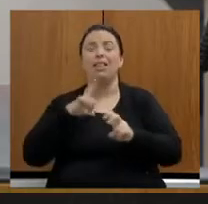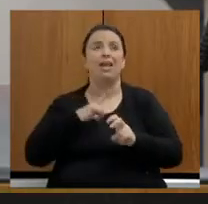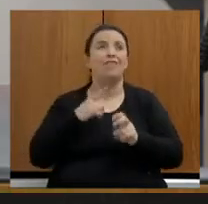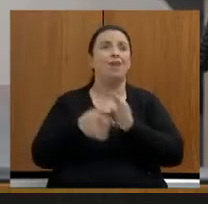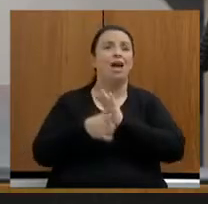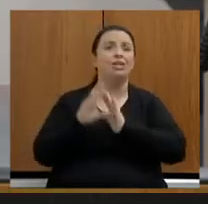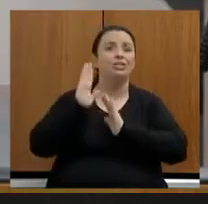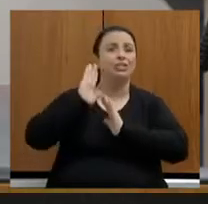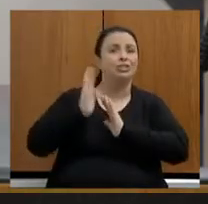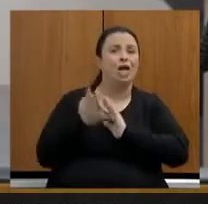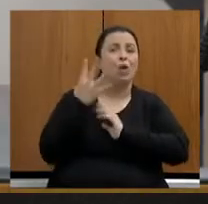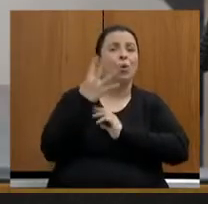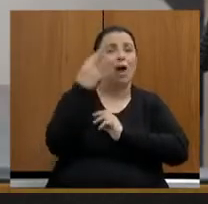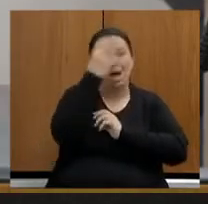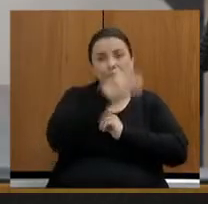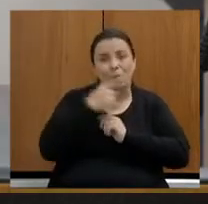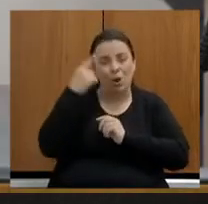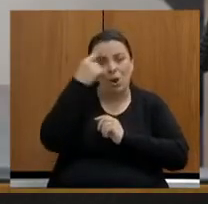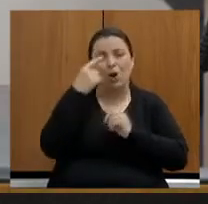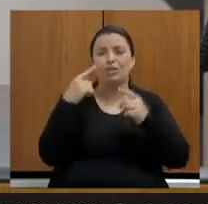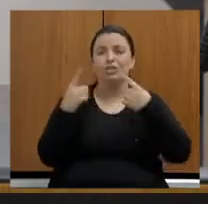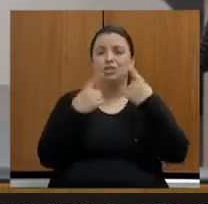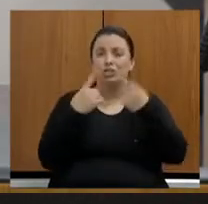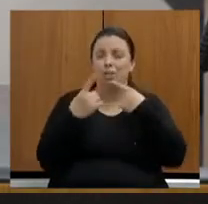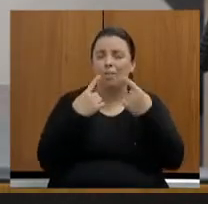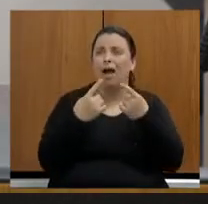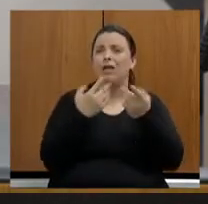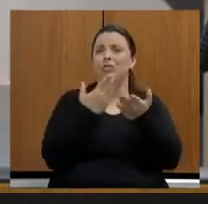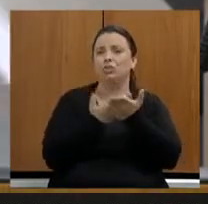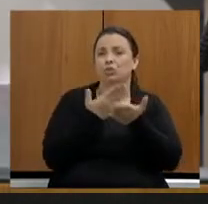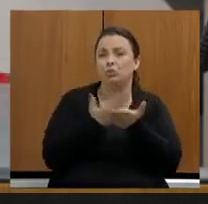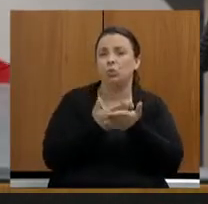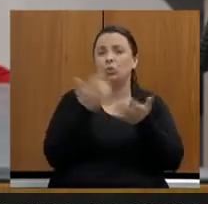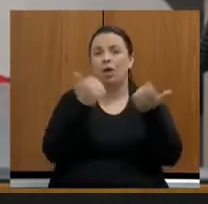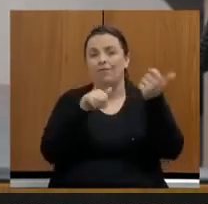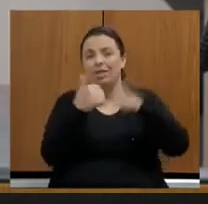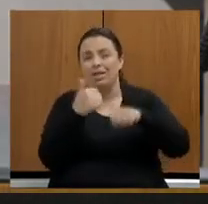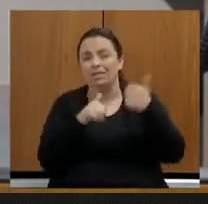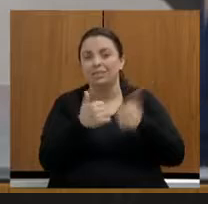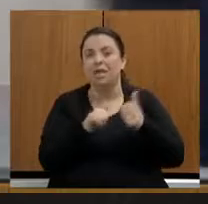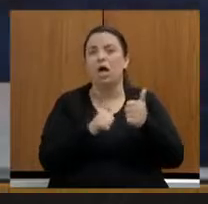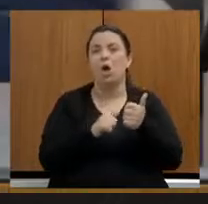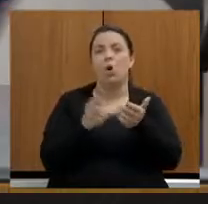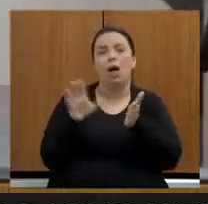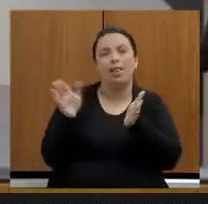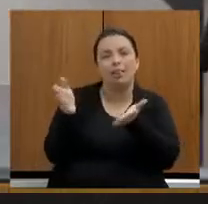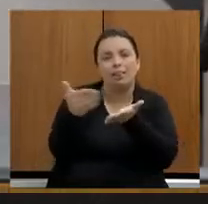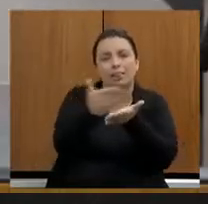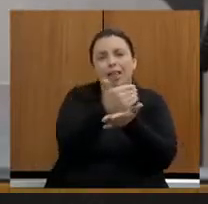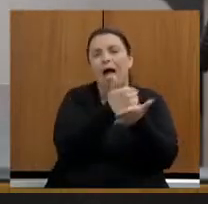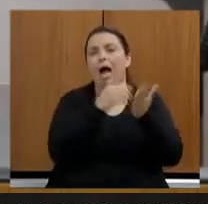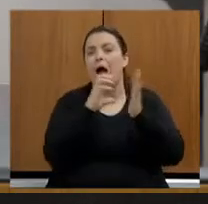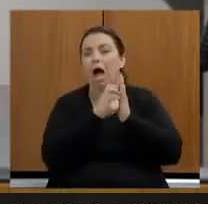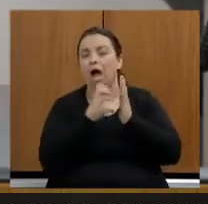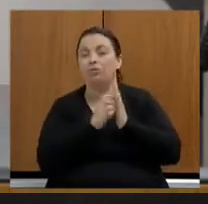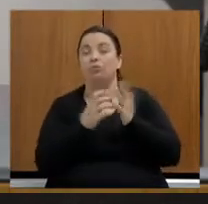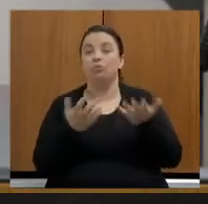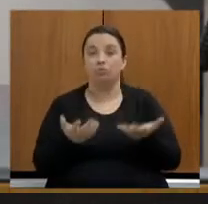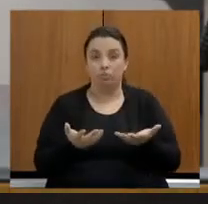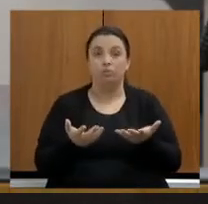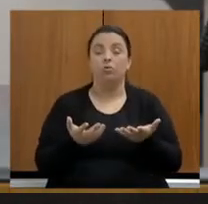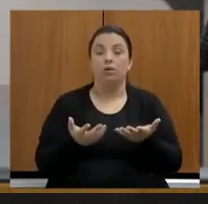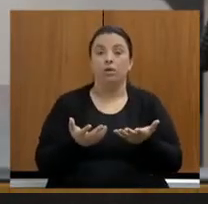estudos avaliações números que é claro que não Assembleia fiscaliza com a nossa metodologia ser impossível apresentar